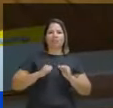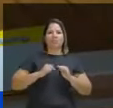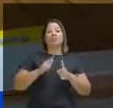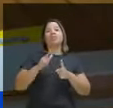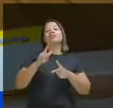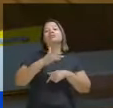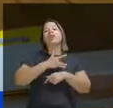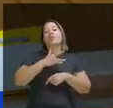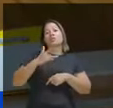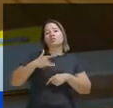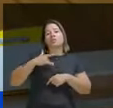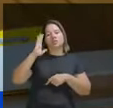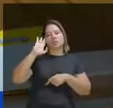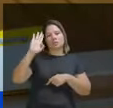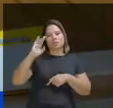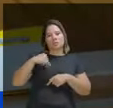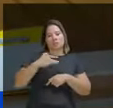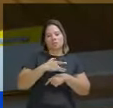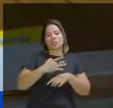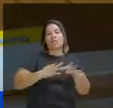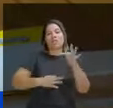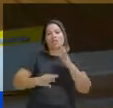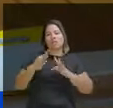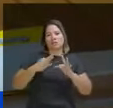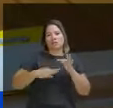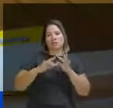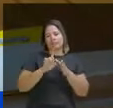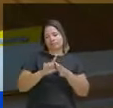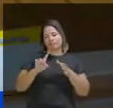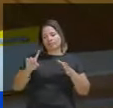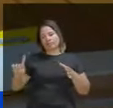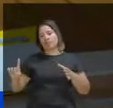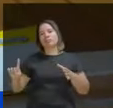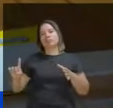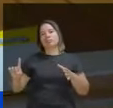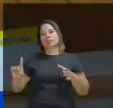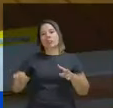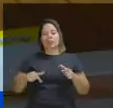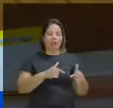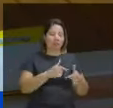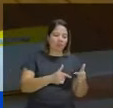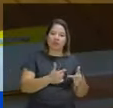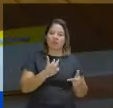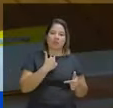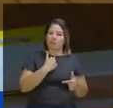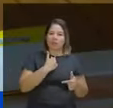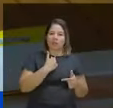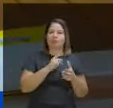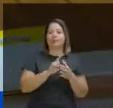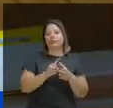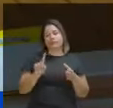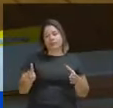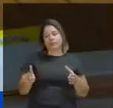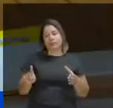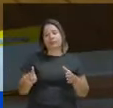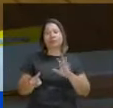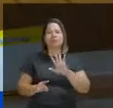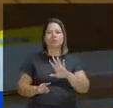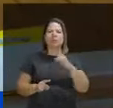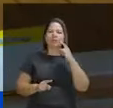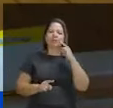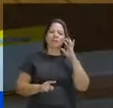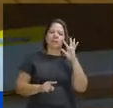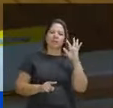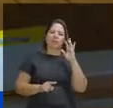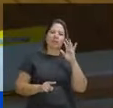foi notória dentre todos nós. Eu não tenho a menor dúvida de acompanhar Vossa Excelência. Eu só pondero com relação